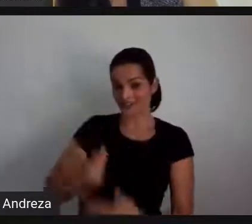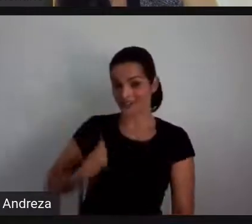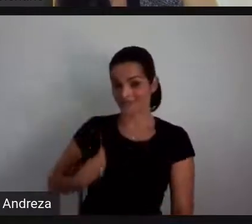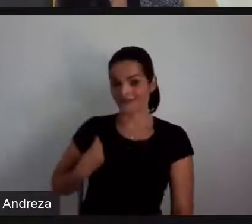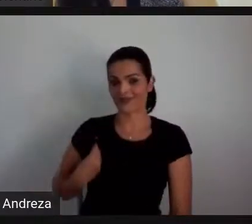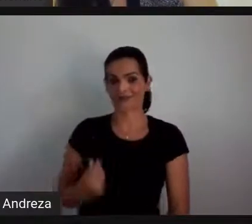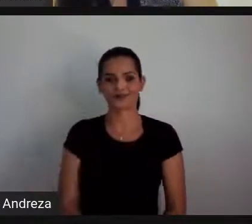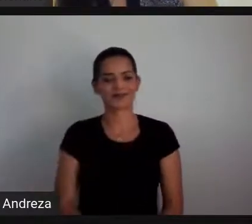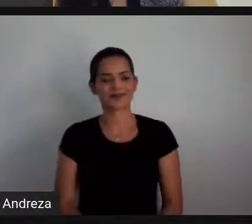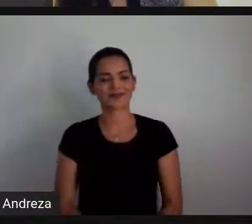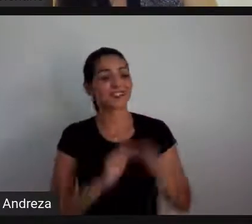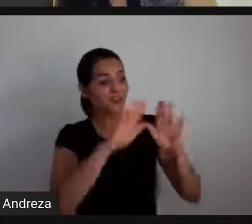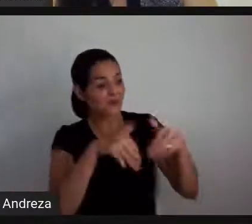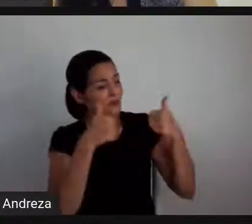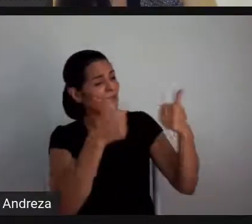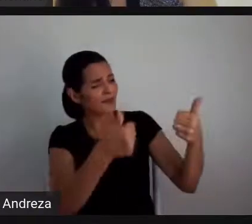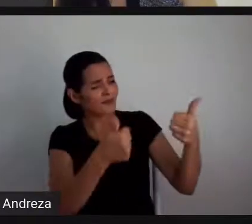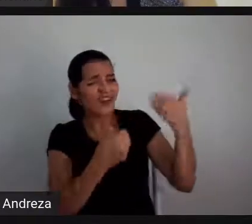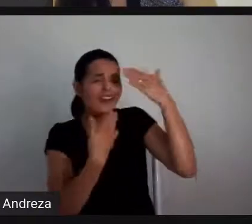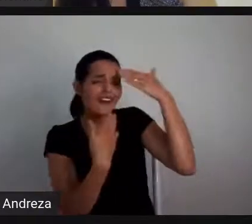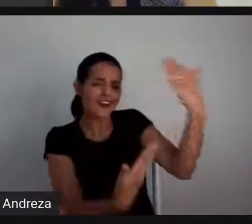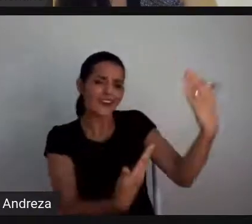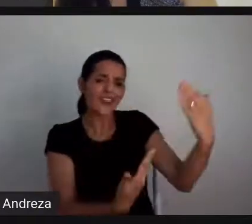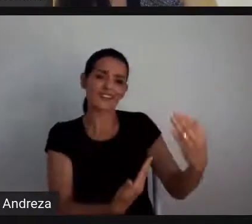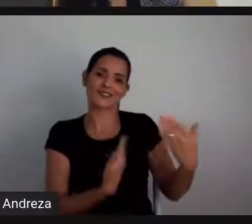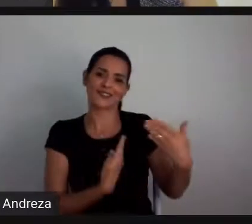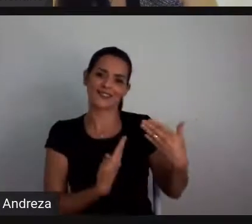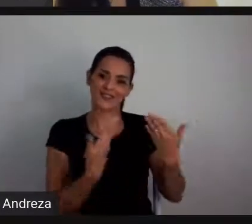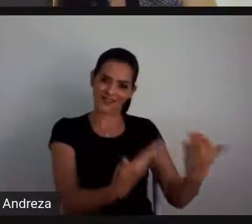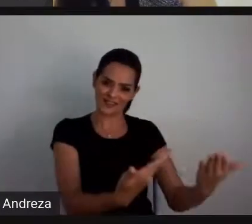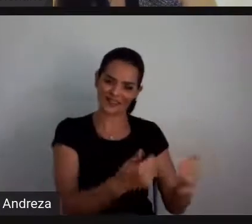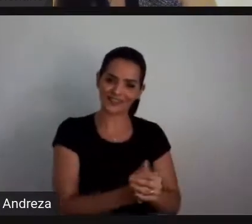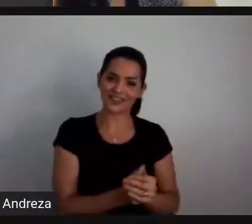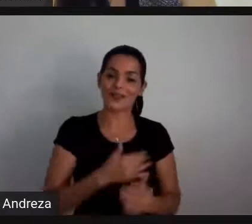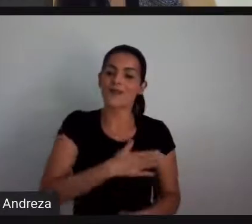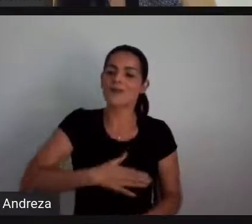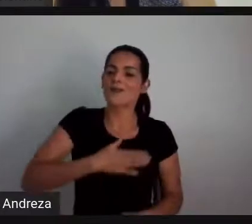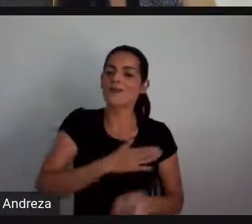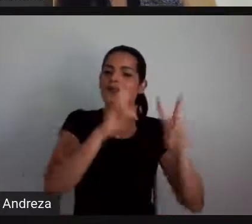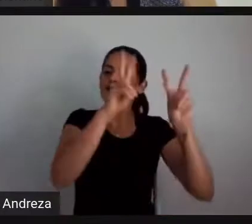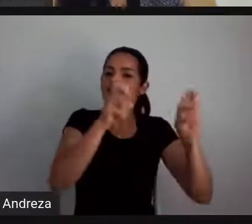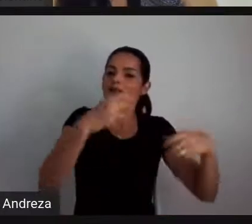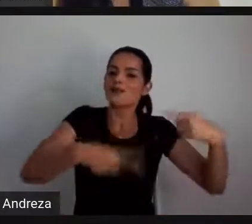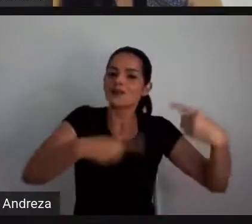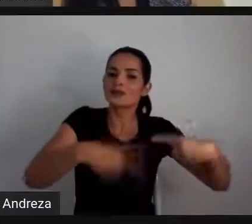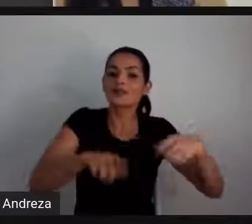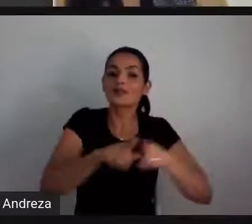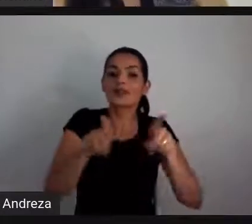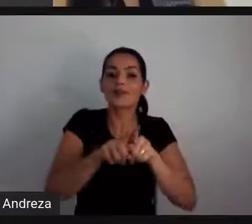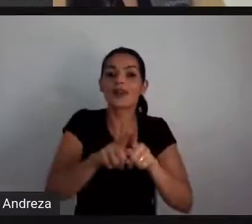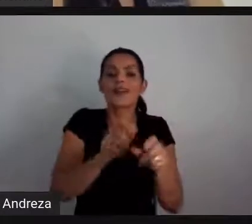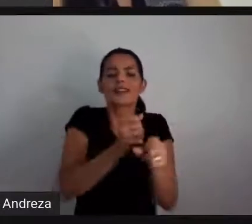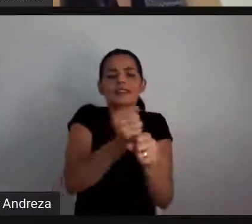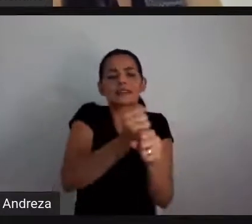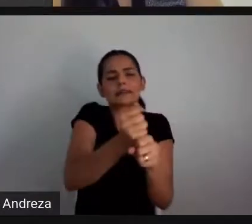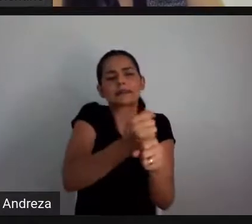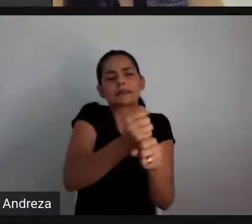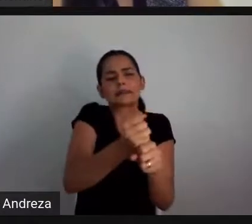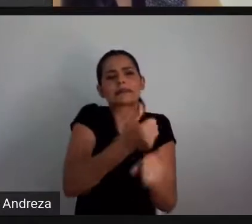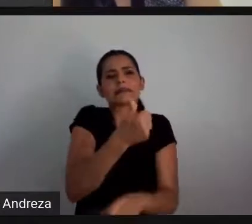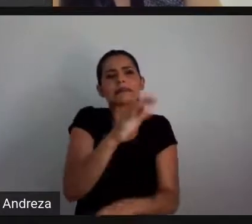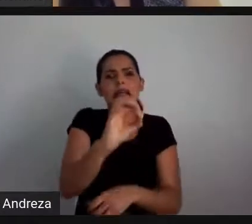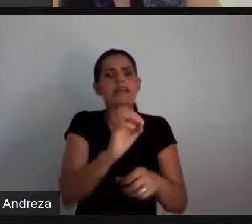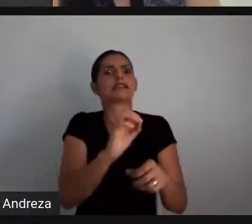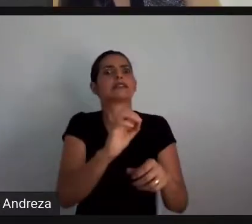gosto muito de falar desse tema, e além disso é um prazer muito grande estar aqui contigo, claro que a gente já trabalhou tanto tempo juntas no programa de